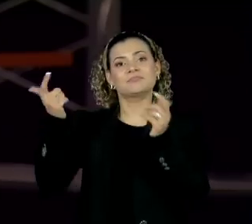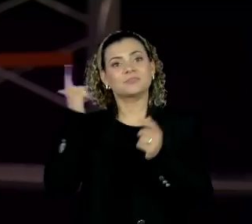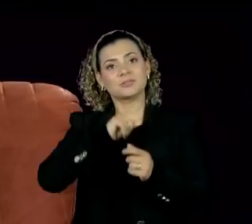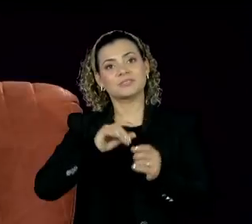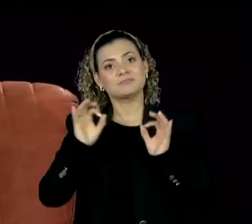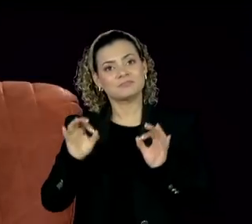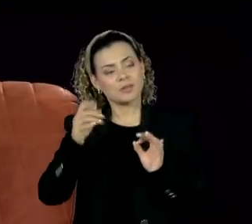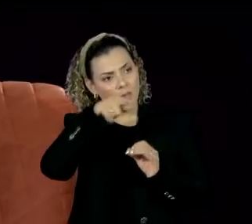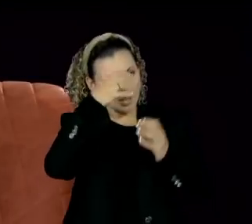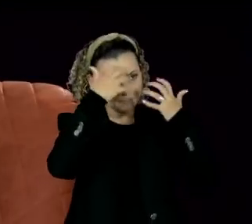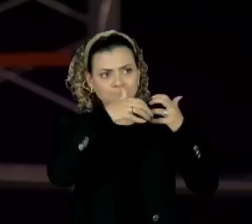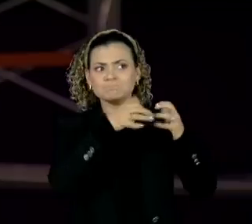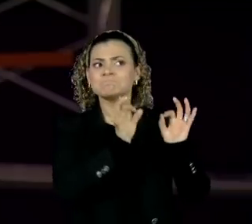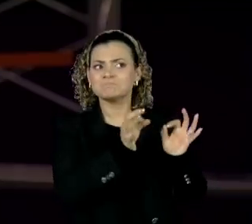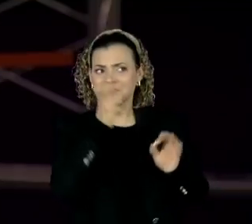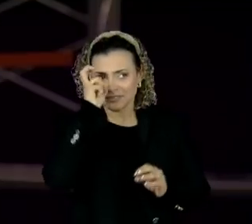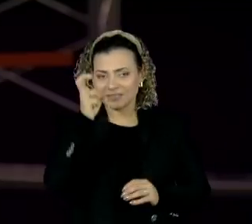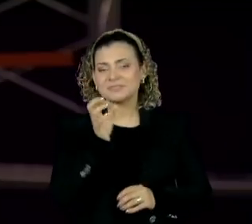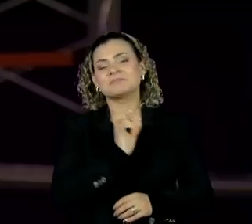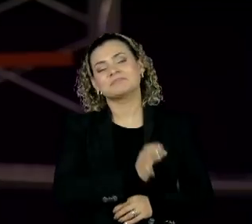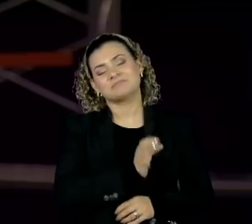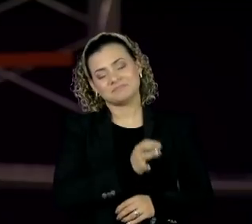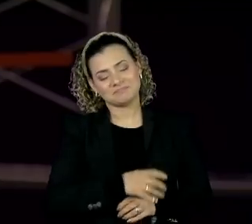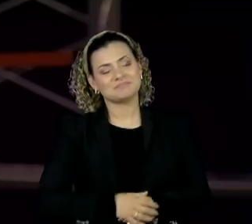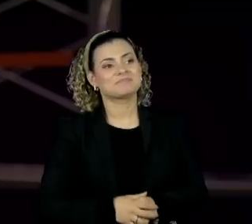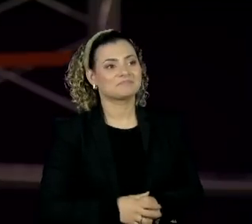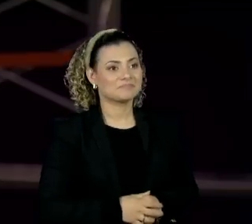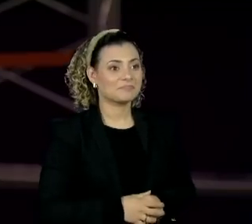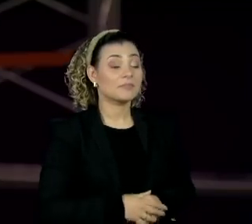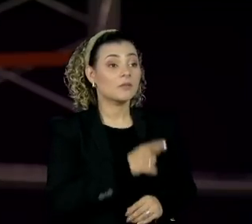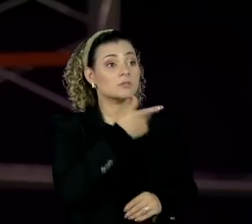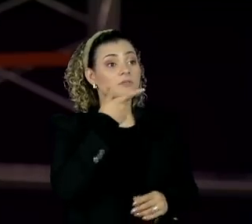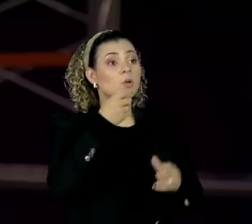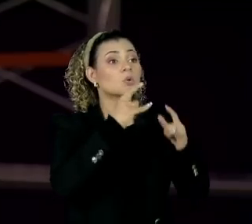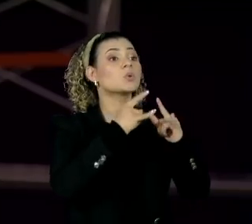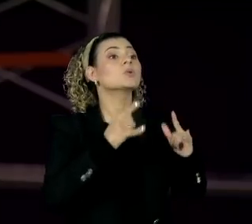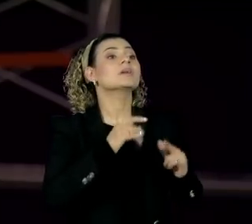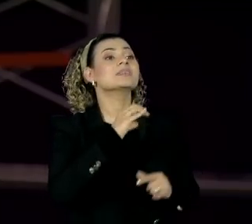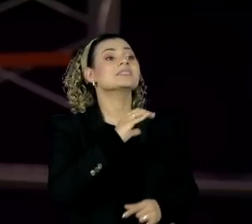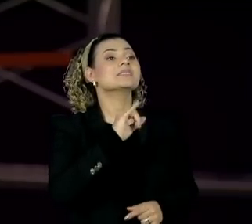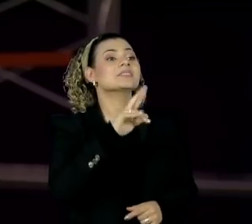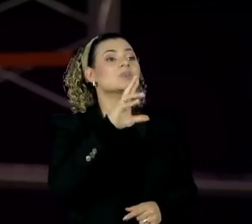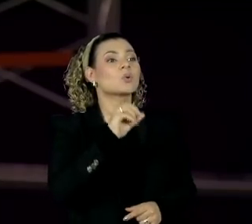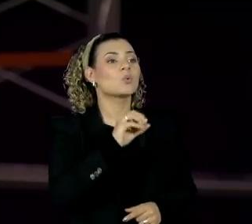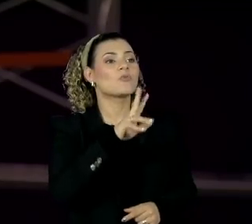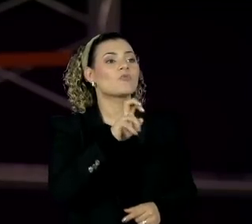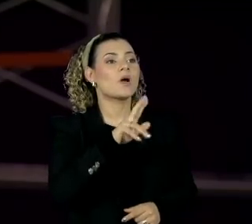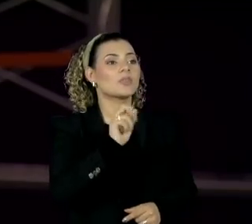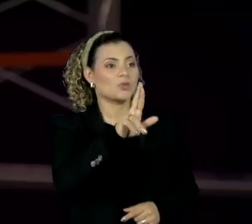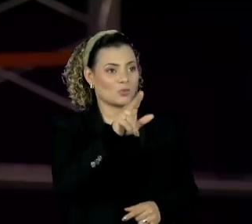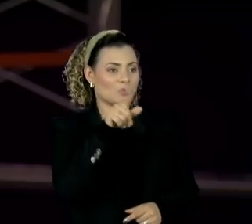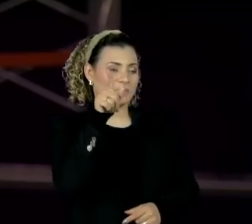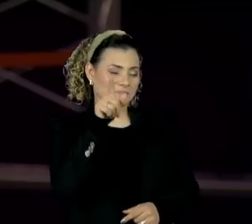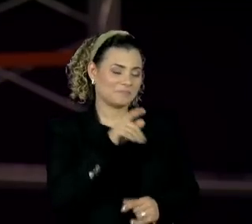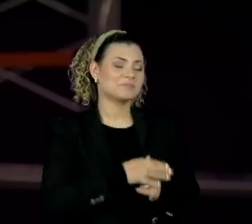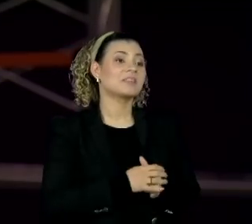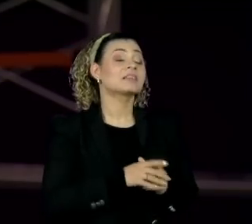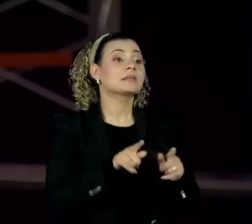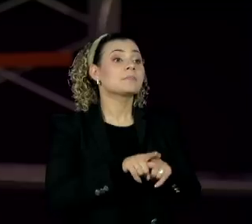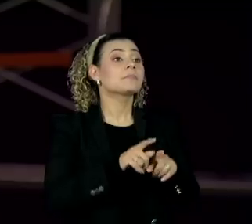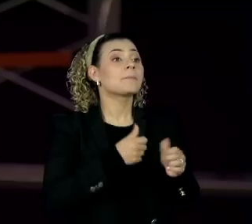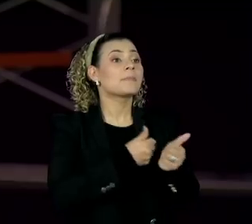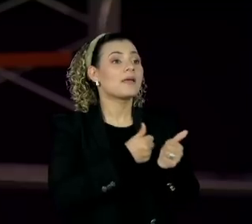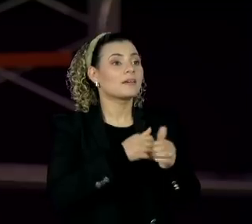dele. Bom, e você citou o Circo Voador, que é esse catalisador aí, né, de todo o movimento que